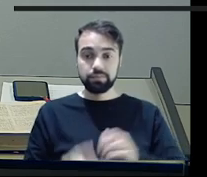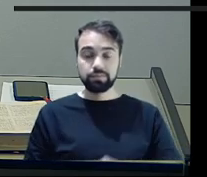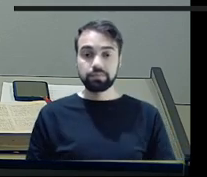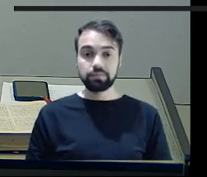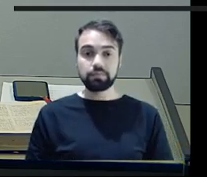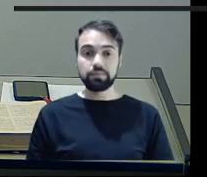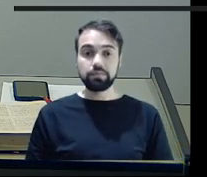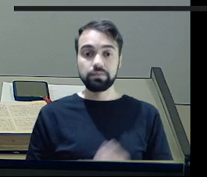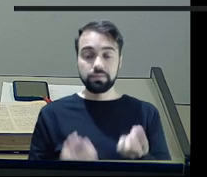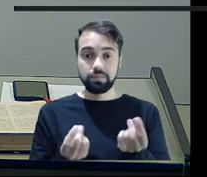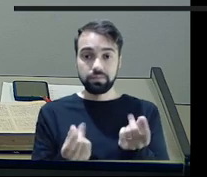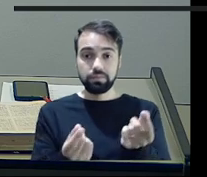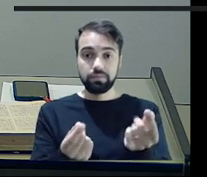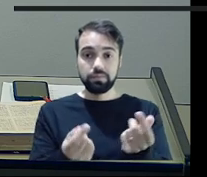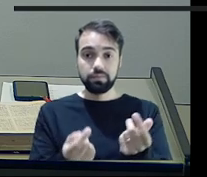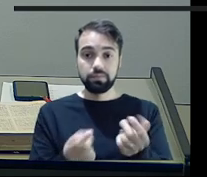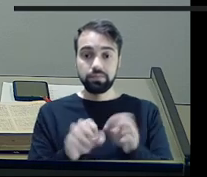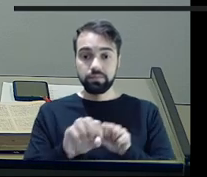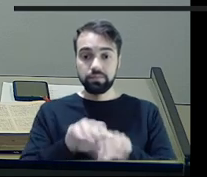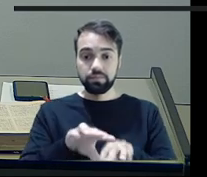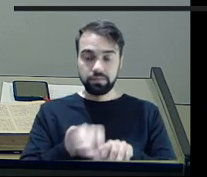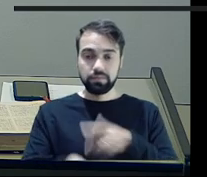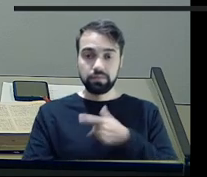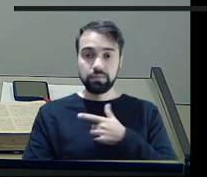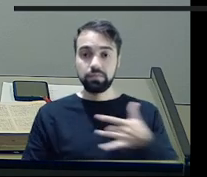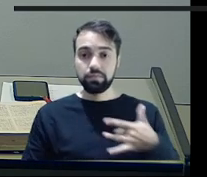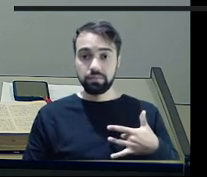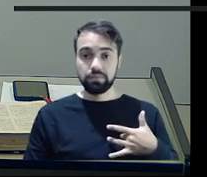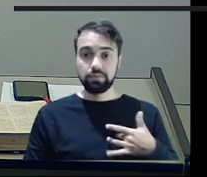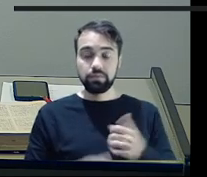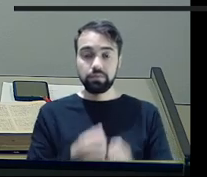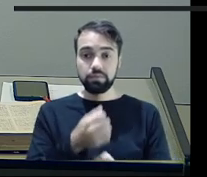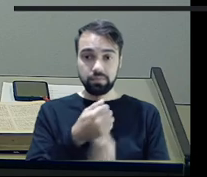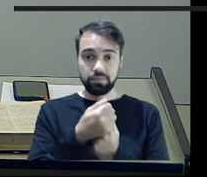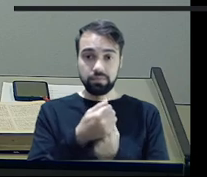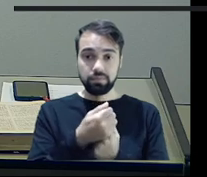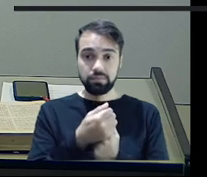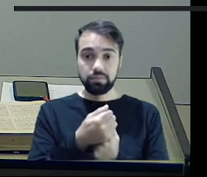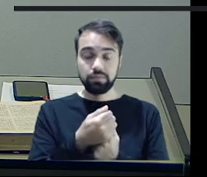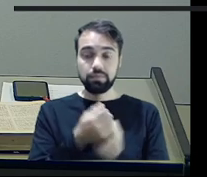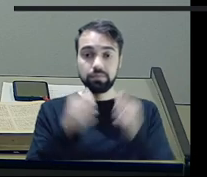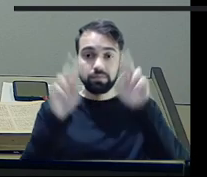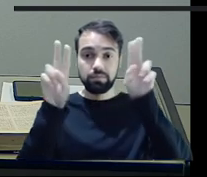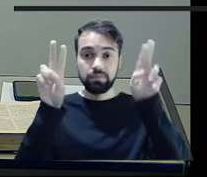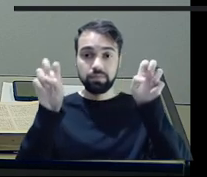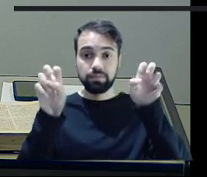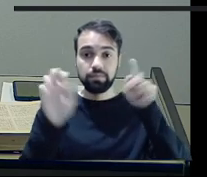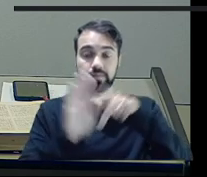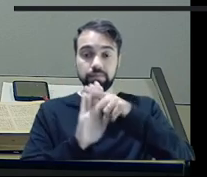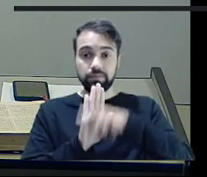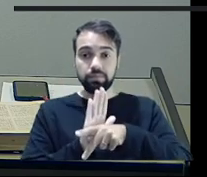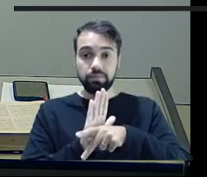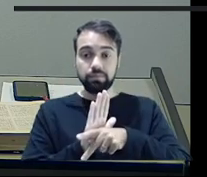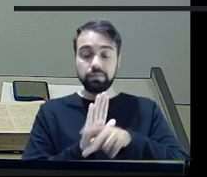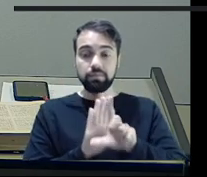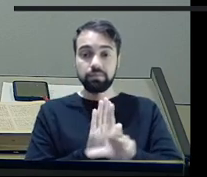Permanente de Educação, Saúde e Assistências sobre o projeto de lei de